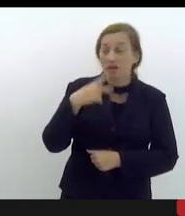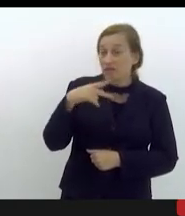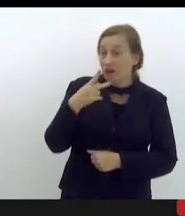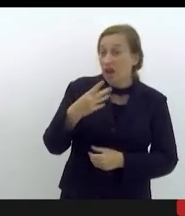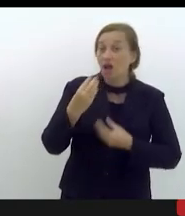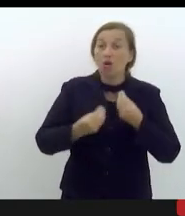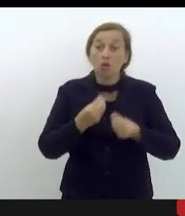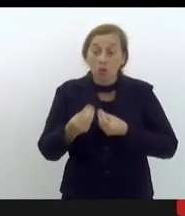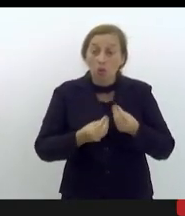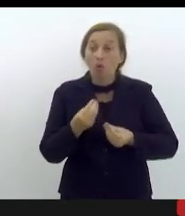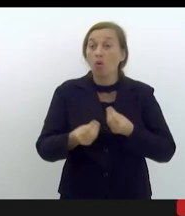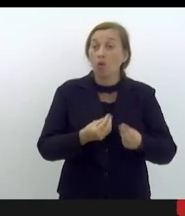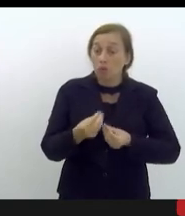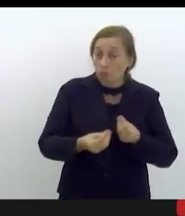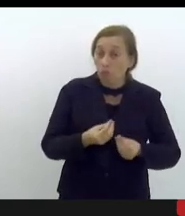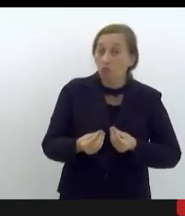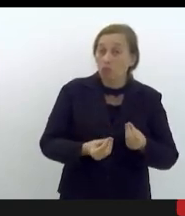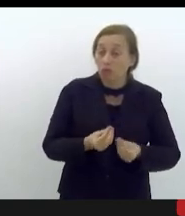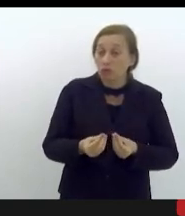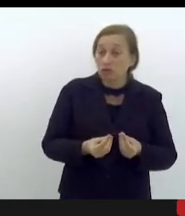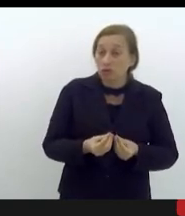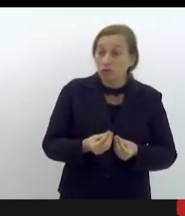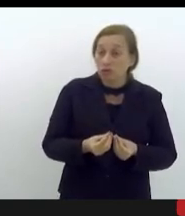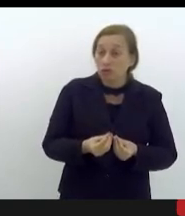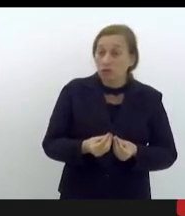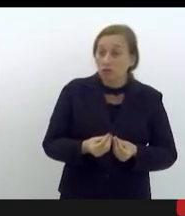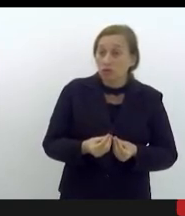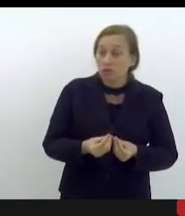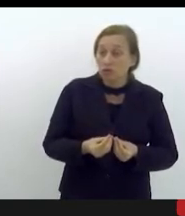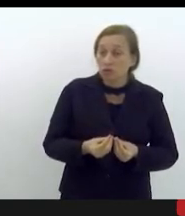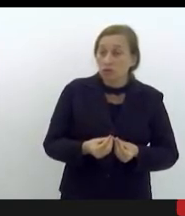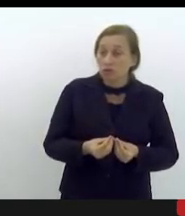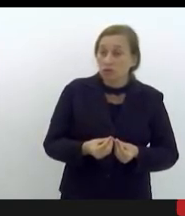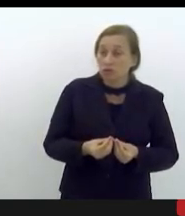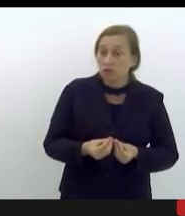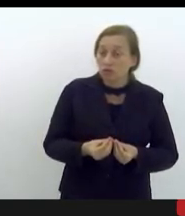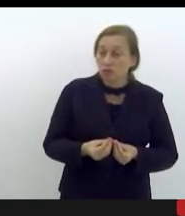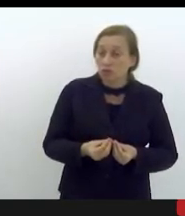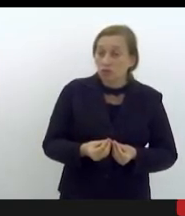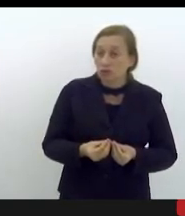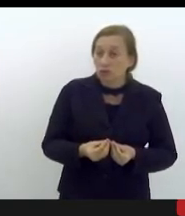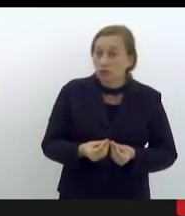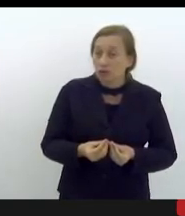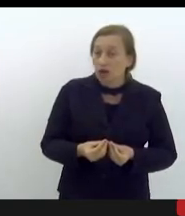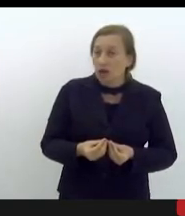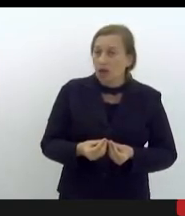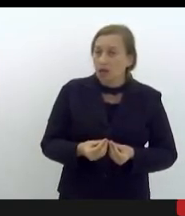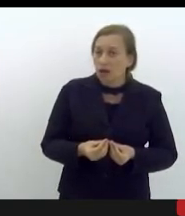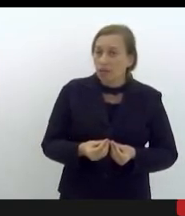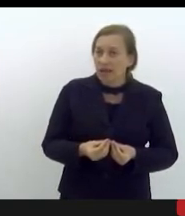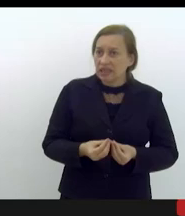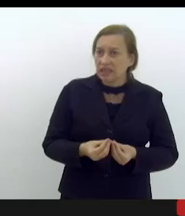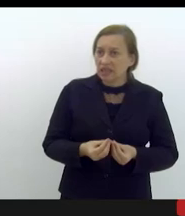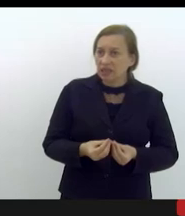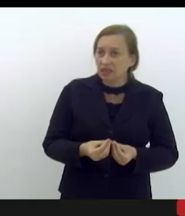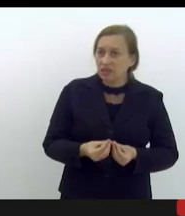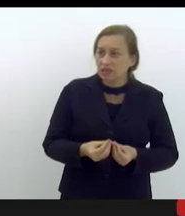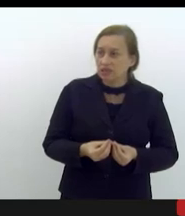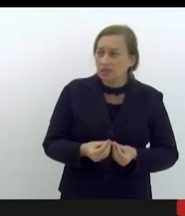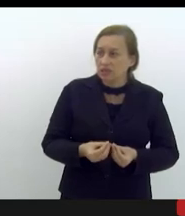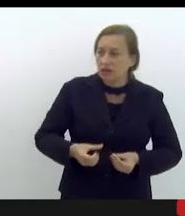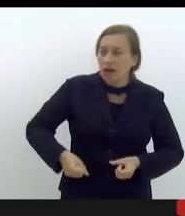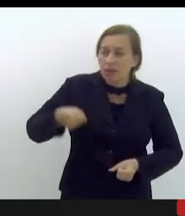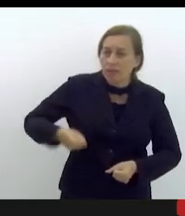como é que se a malinha que vai levar a criança vai botar na corcunda aí tem que levar um outro tipo